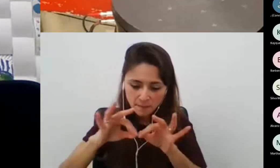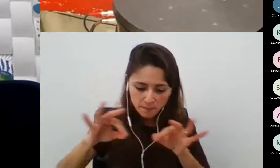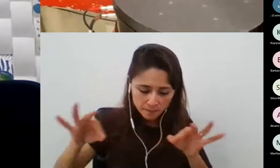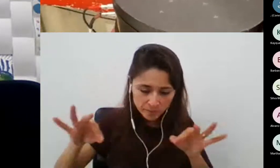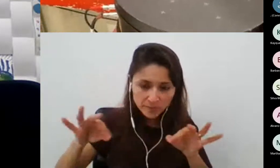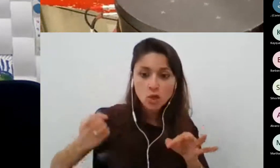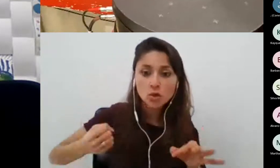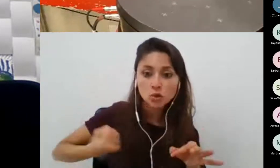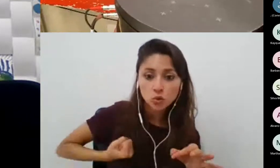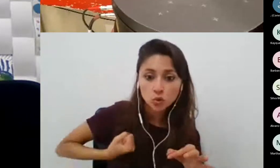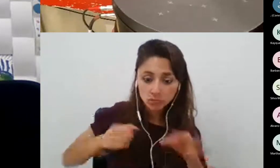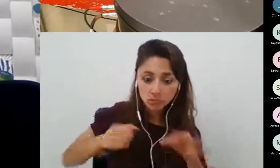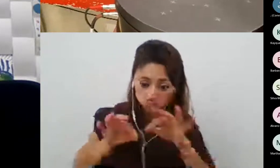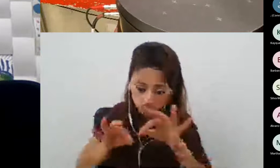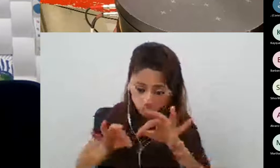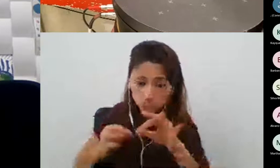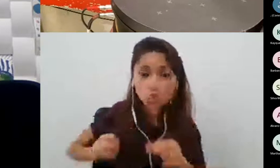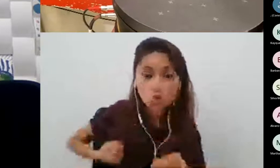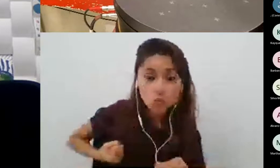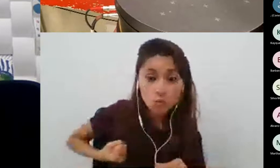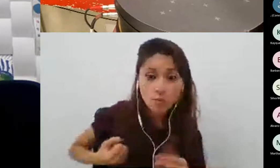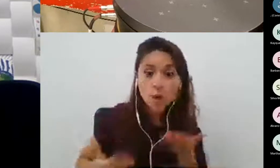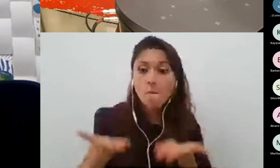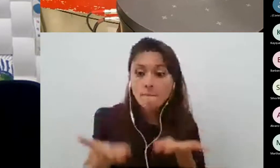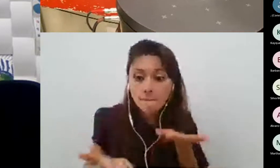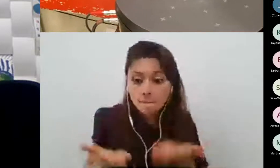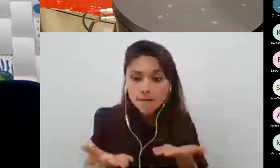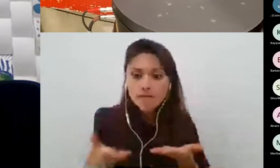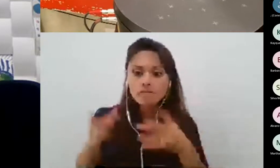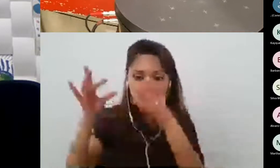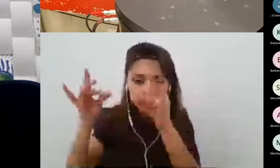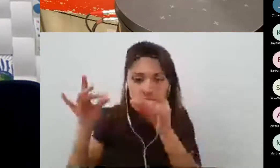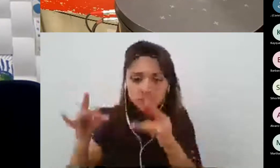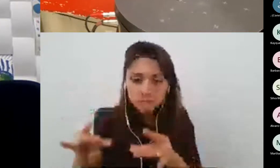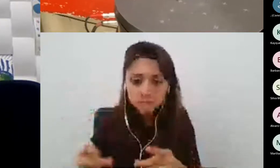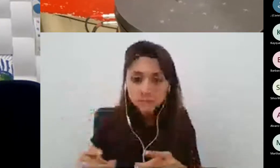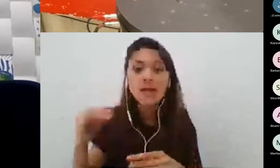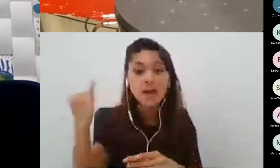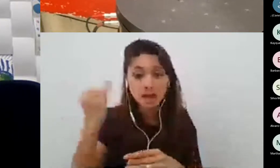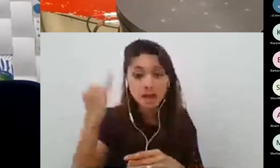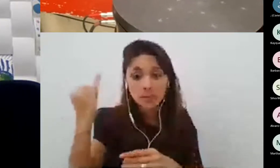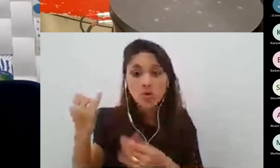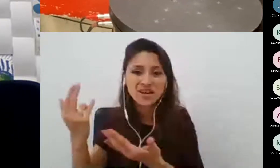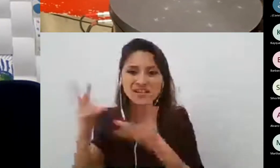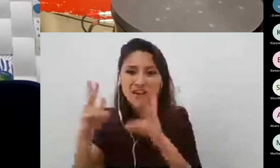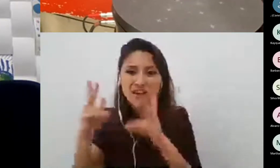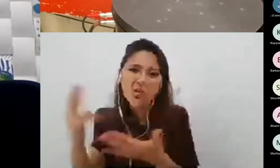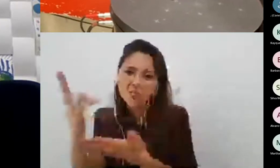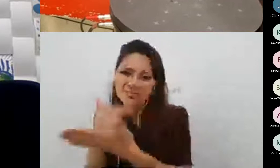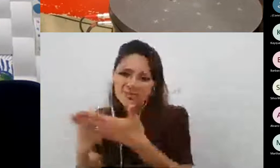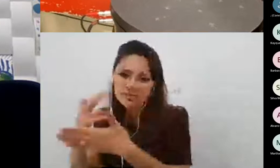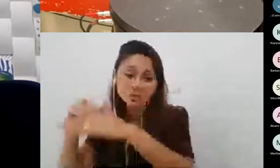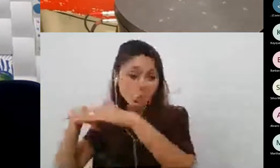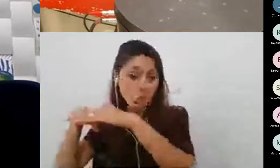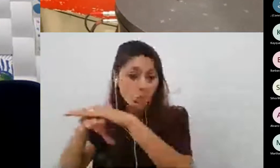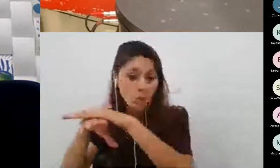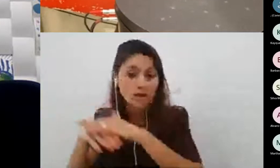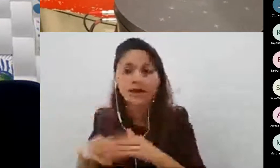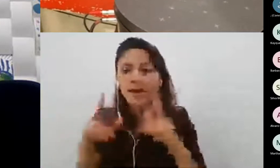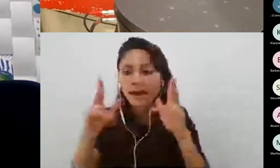gera muito tempo para a gente gerenciar e criar esse modelo, né, que a gente iria fazer um